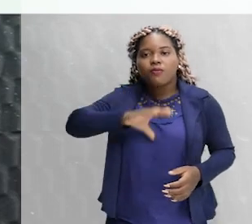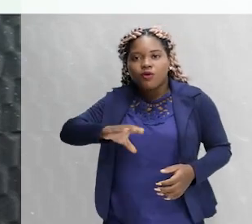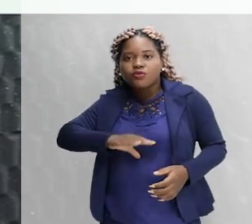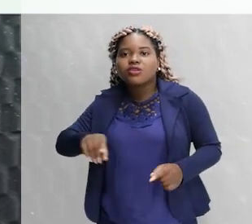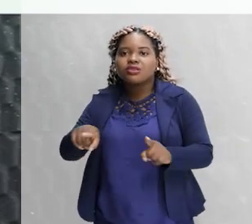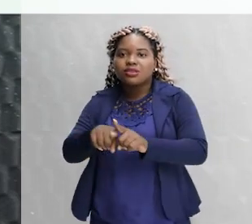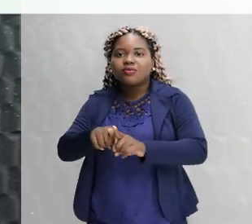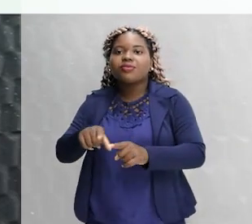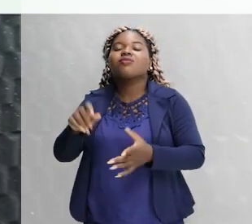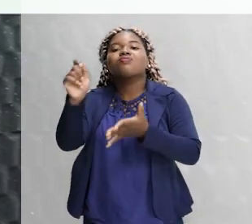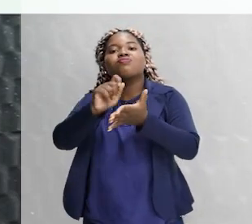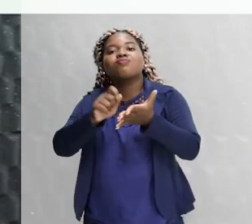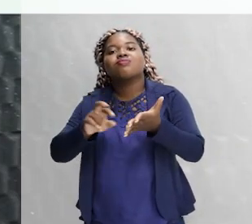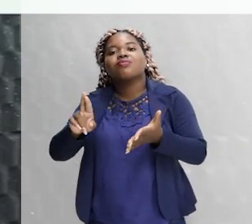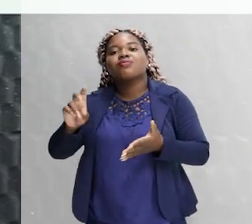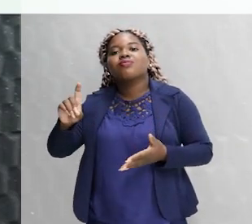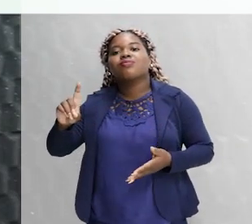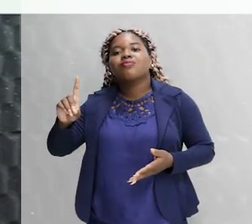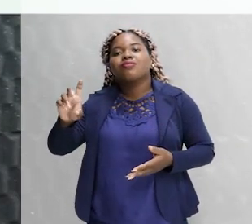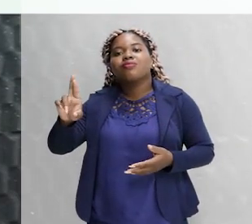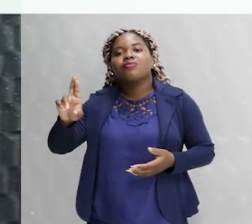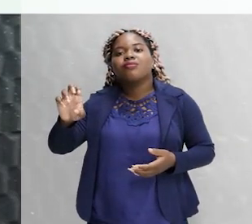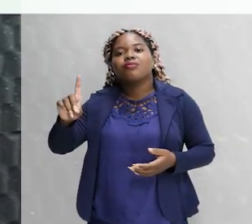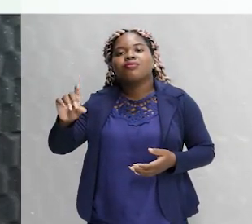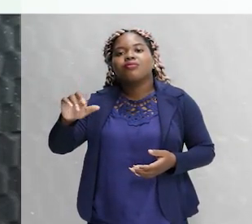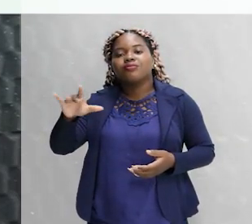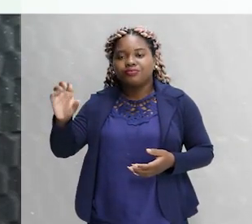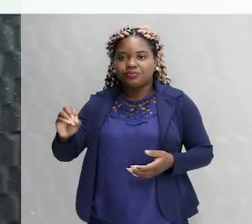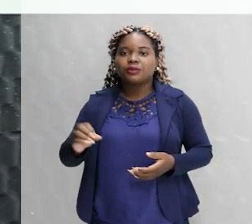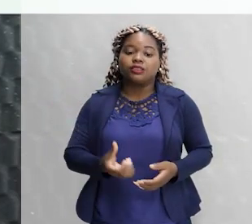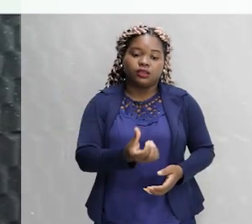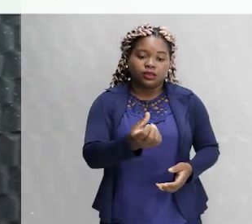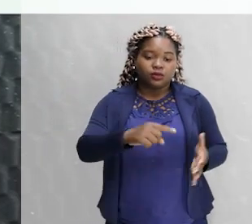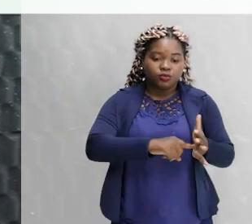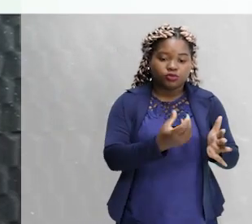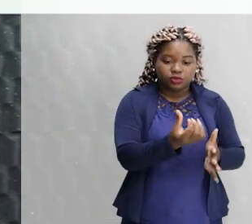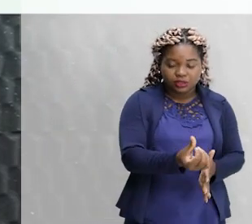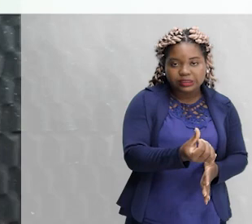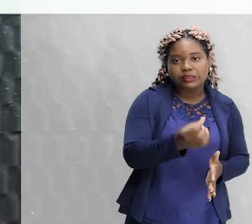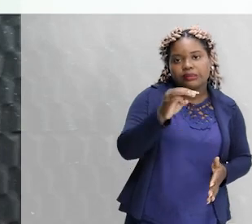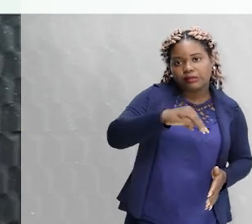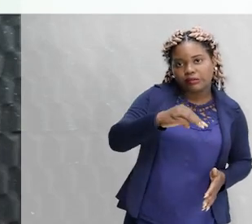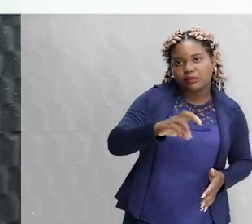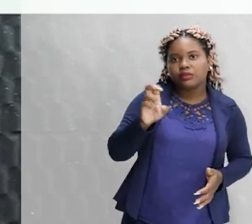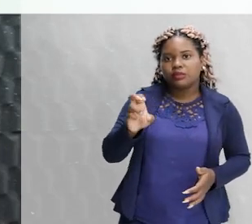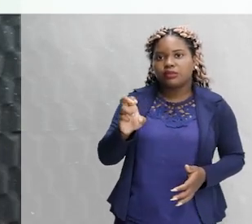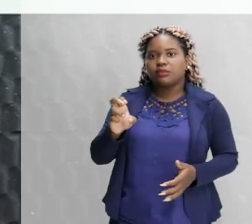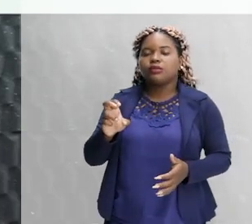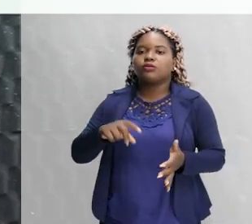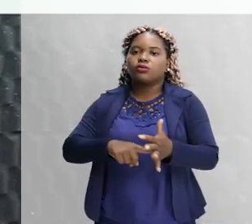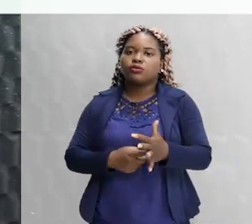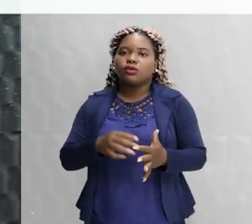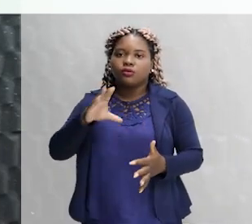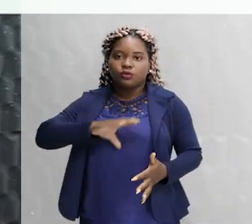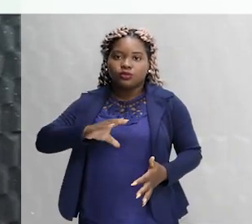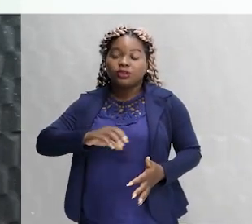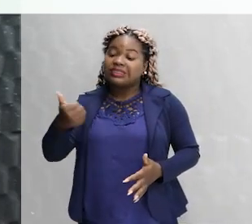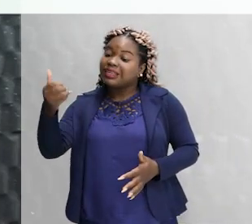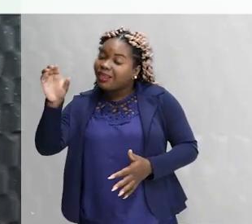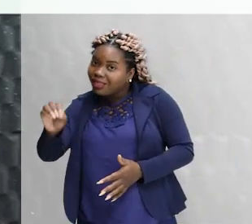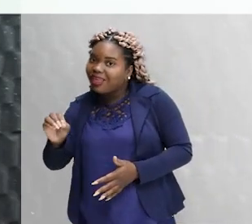de redação, tá? Ele tirou aqui 6 em matemática, tirou 5 em português e tirou 10 em